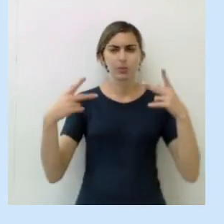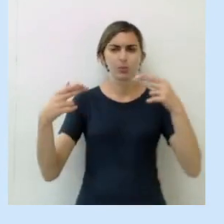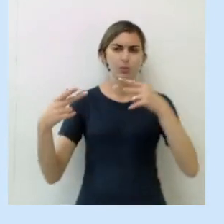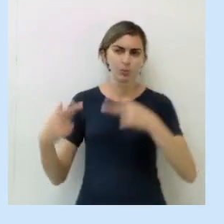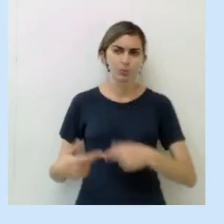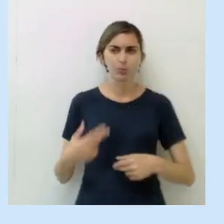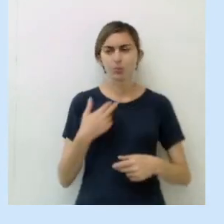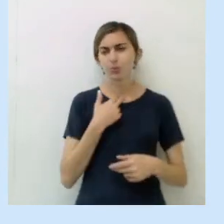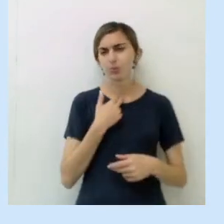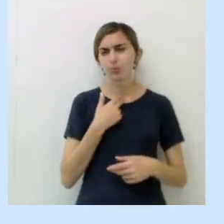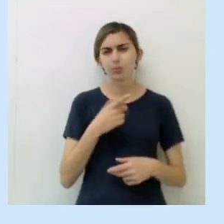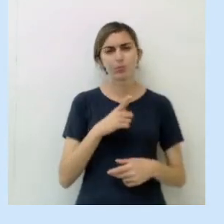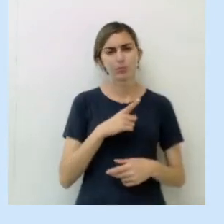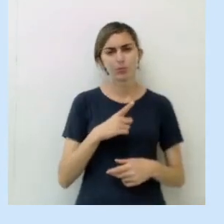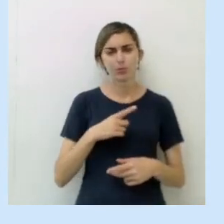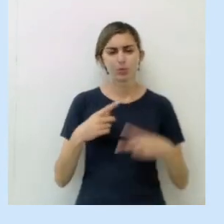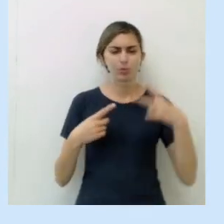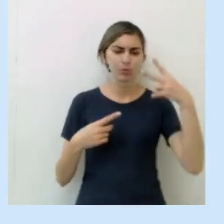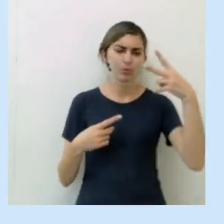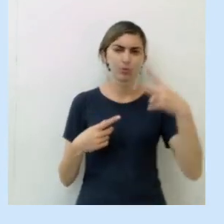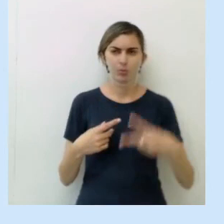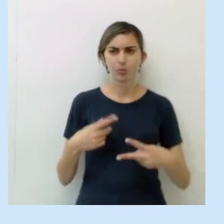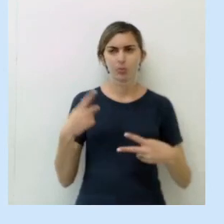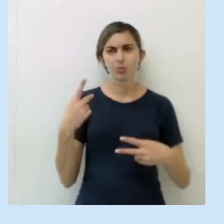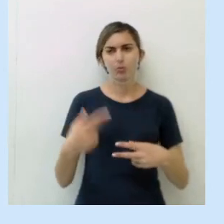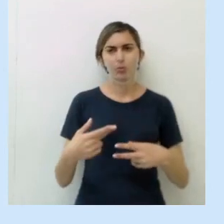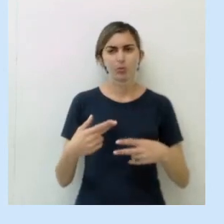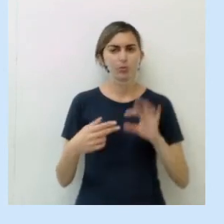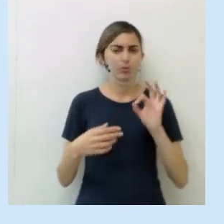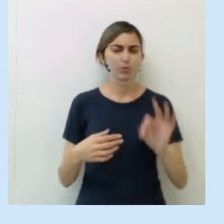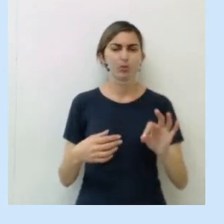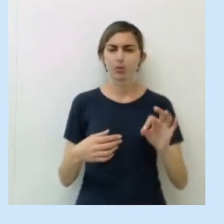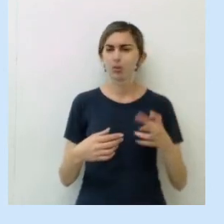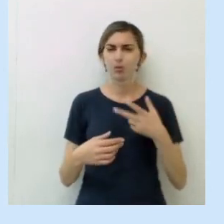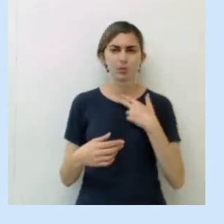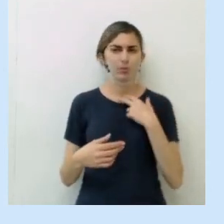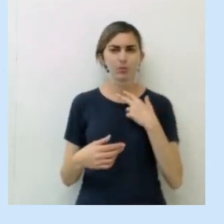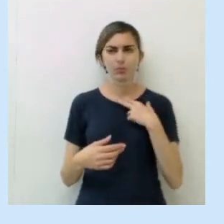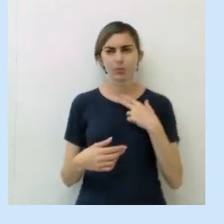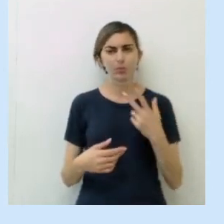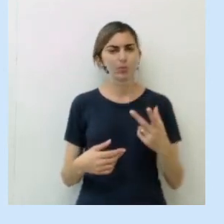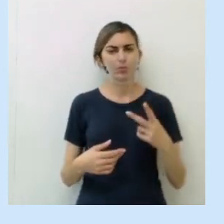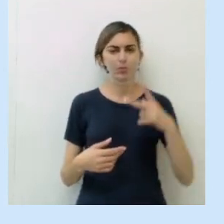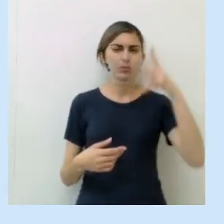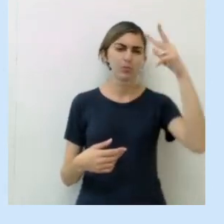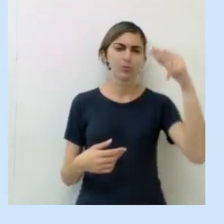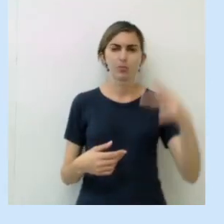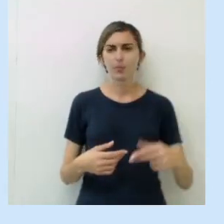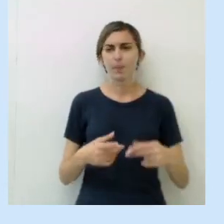não posso ter esses dois ligantes iguais, certo? Eu não posso ter esses ligantes